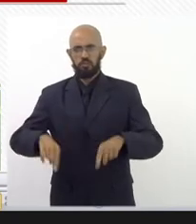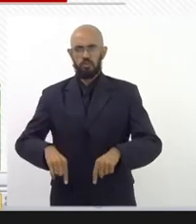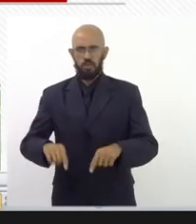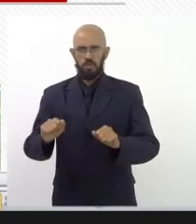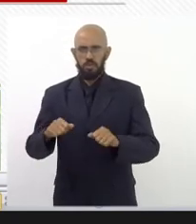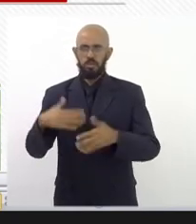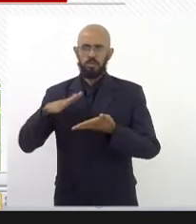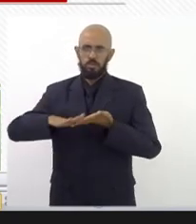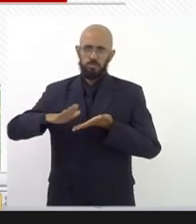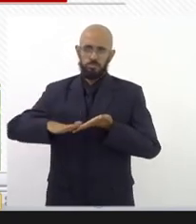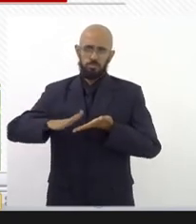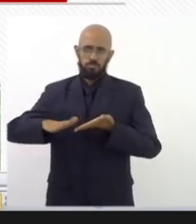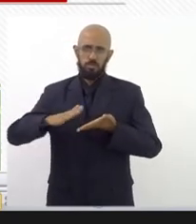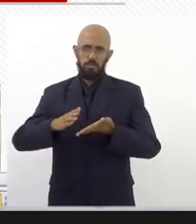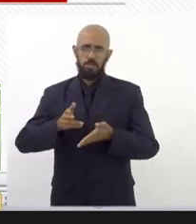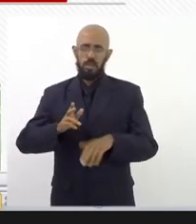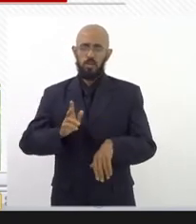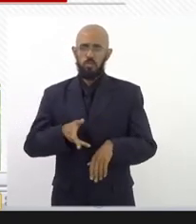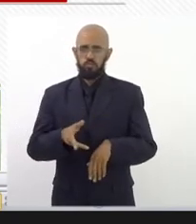corrente líquida.